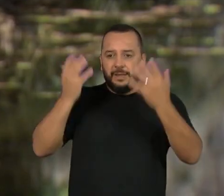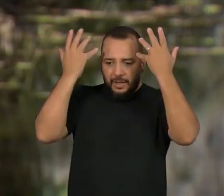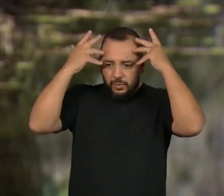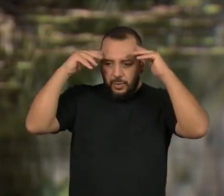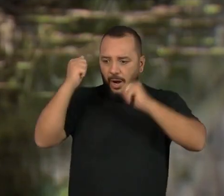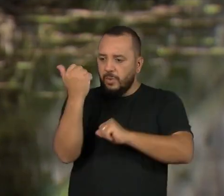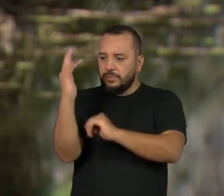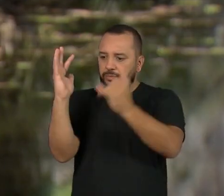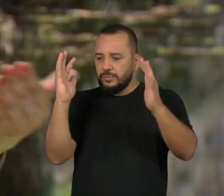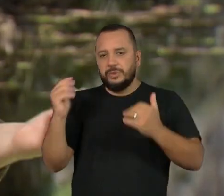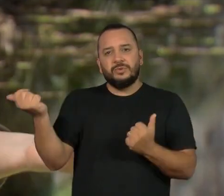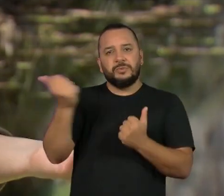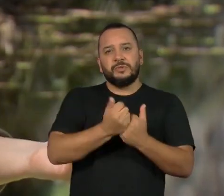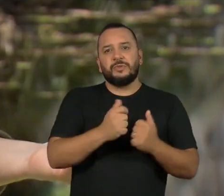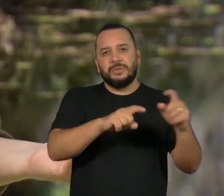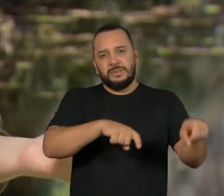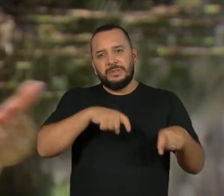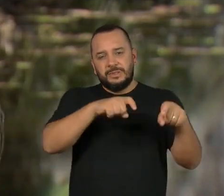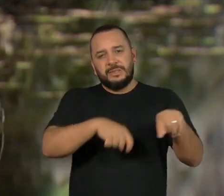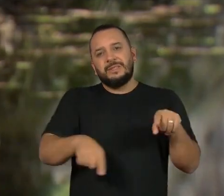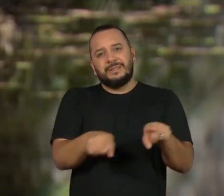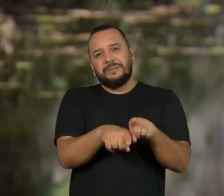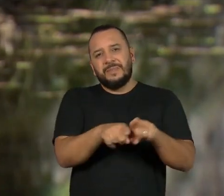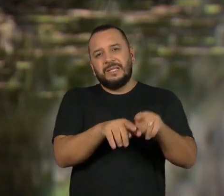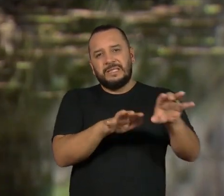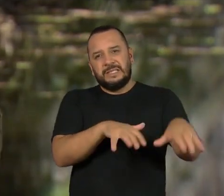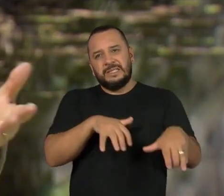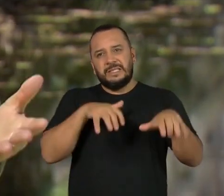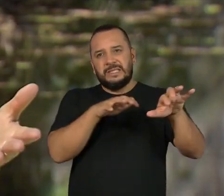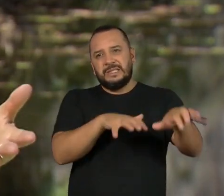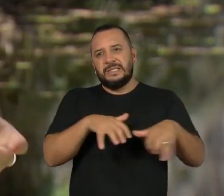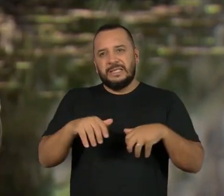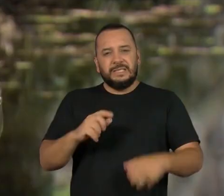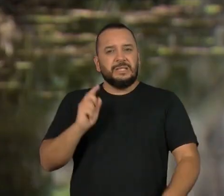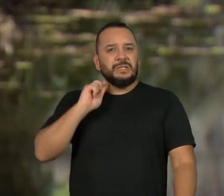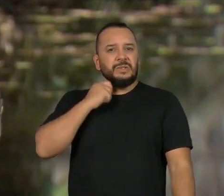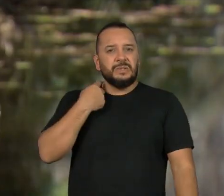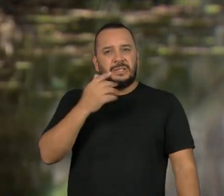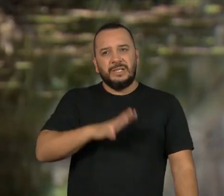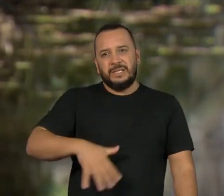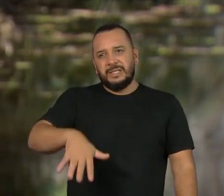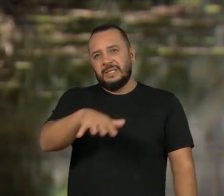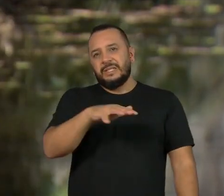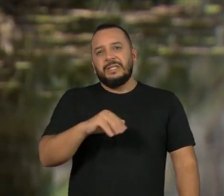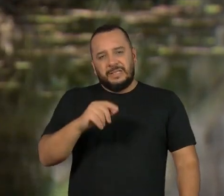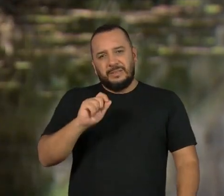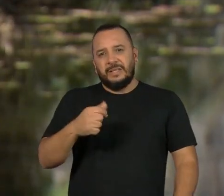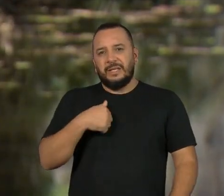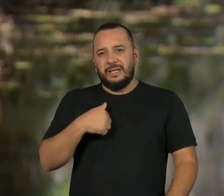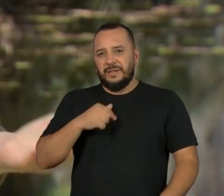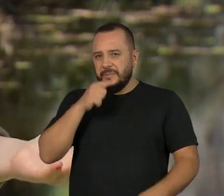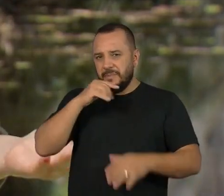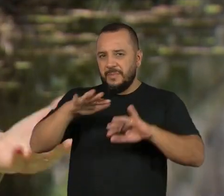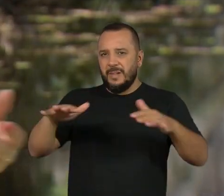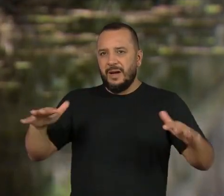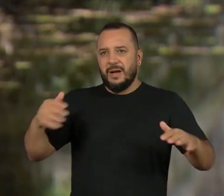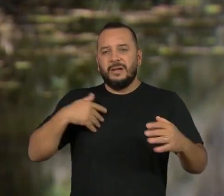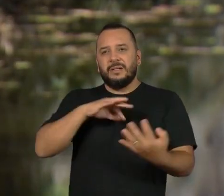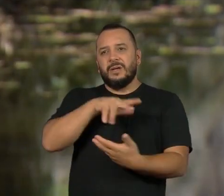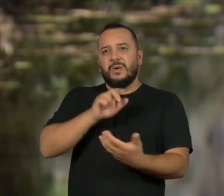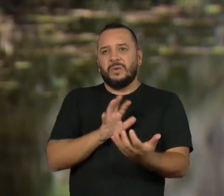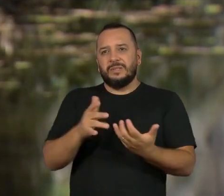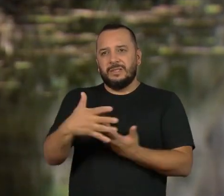entra a agricultura ou a extração de minérios, por exemplo. A poluição também dos mares e oceanos. E, é claro,